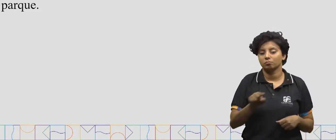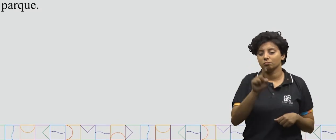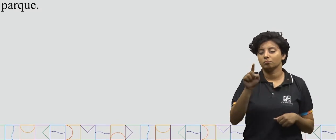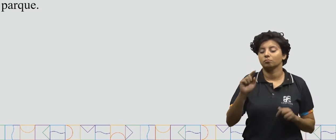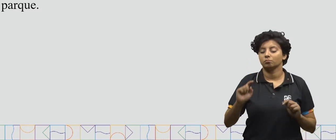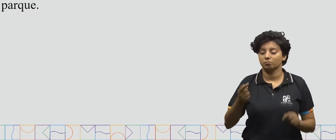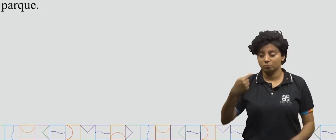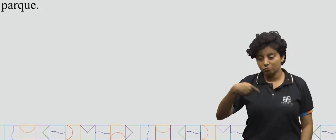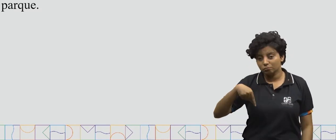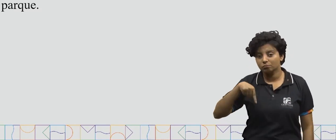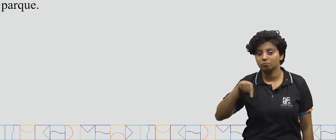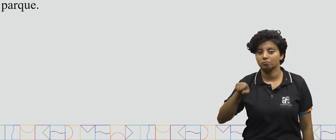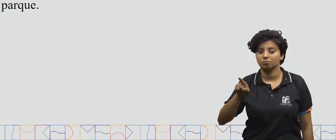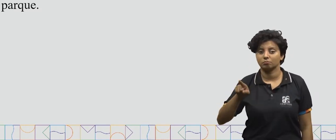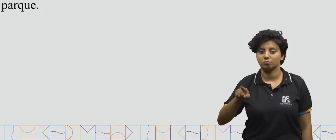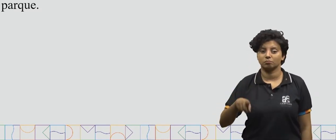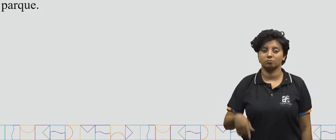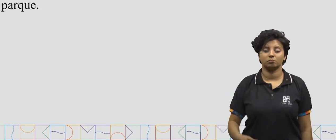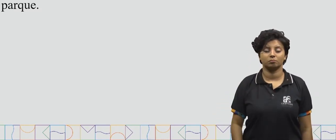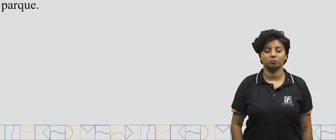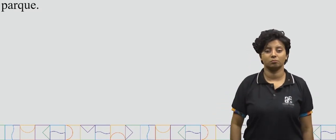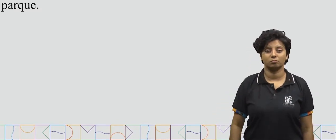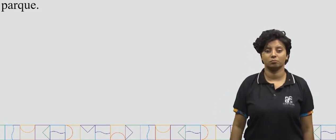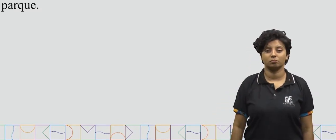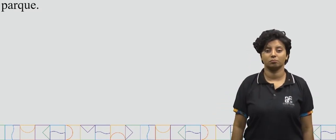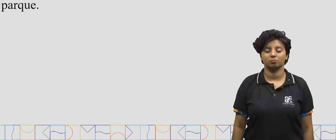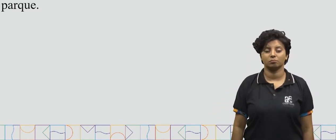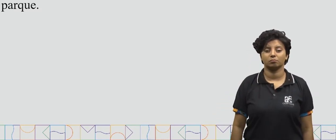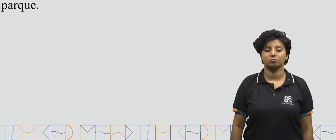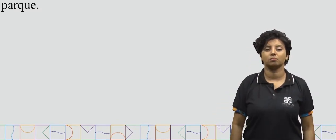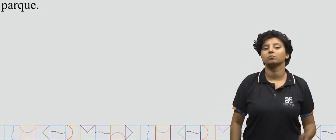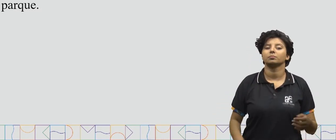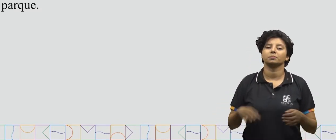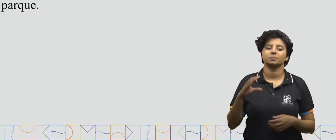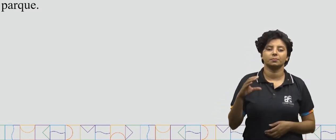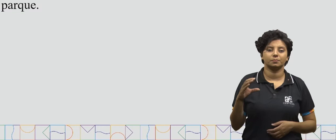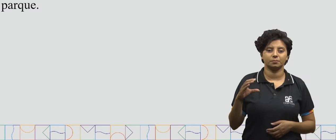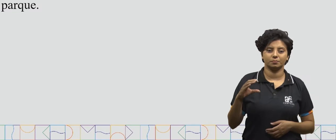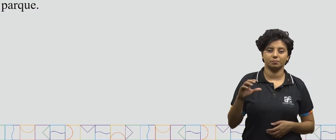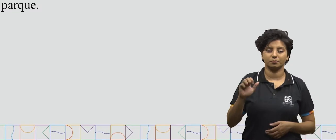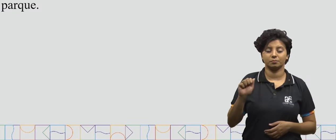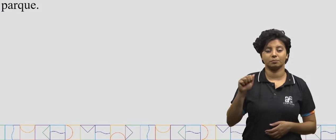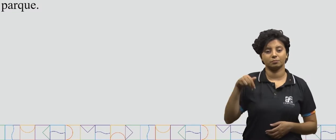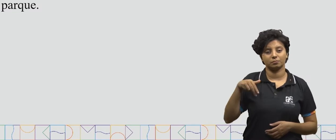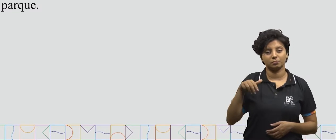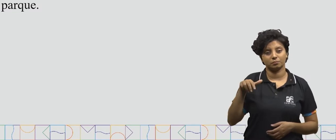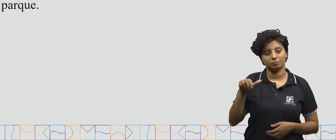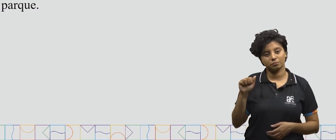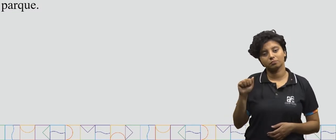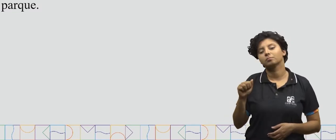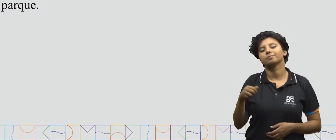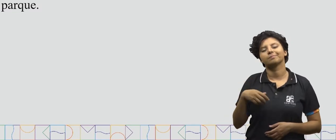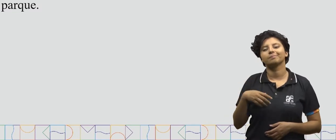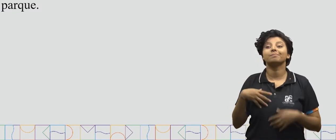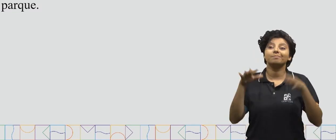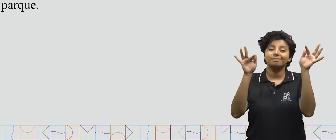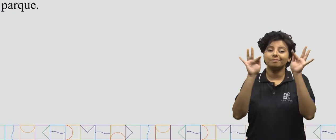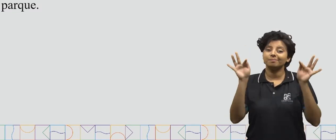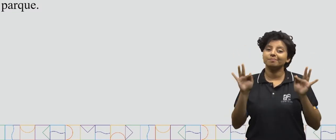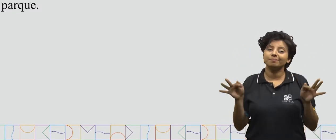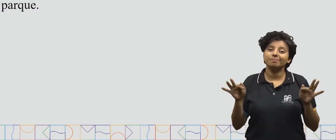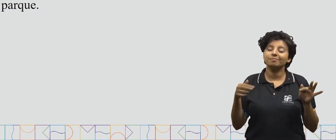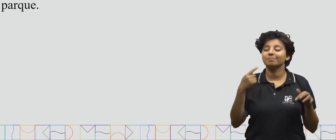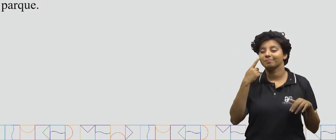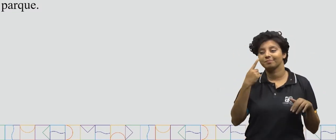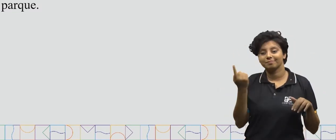circular a ação que elas fizeram. Foram. Letra C. Ana Sofia está